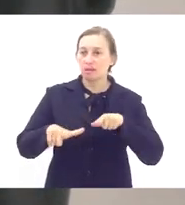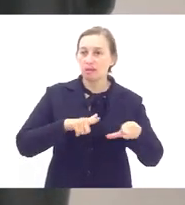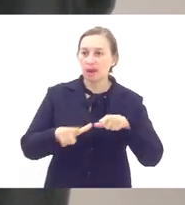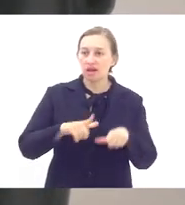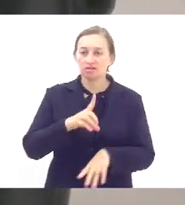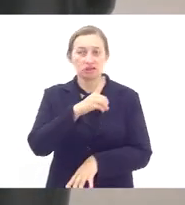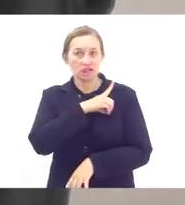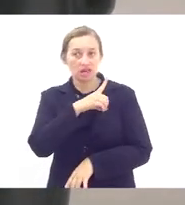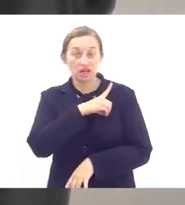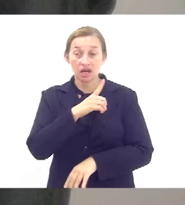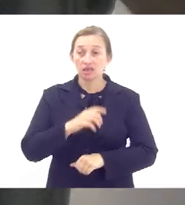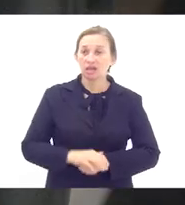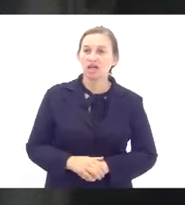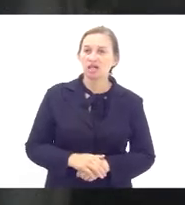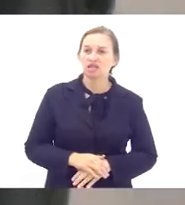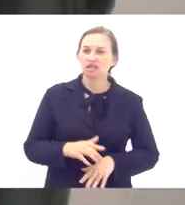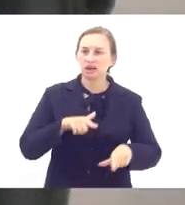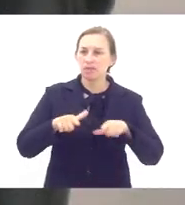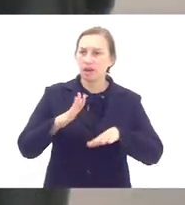gente atua mais